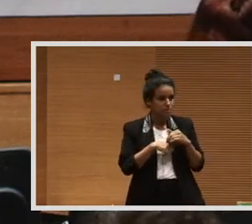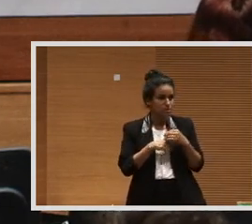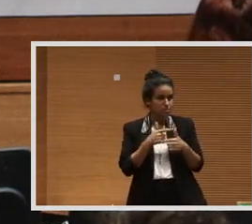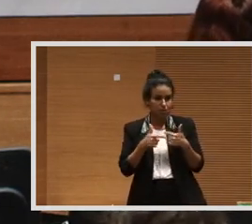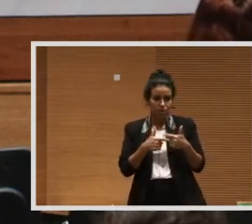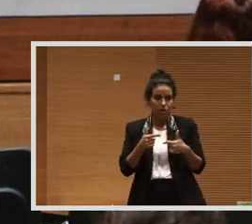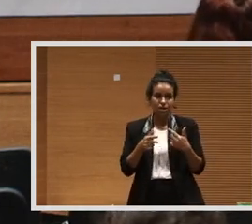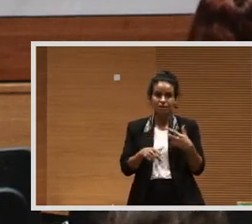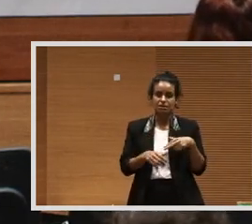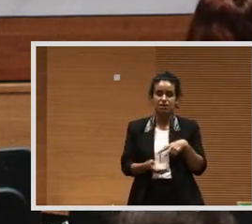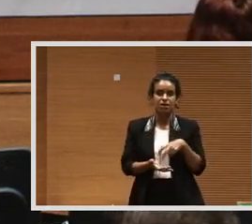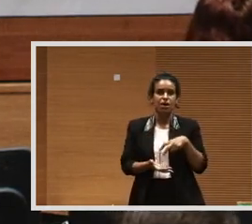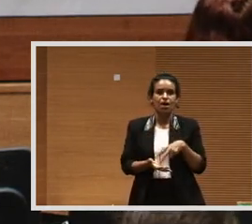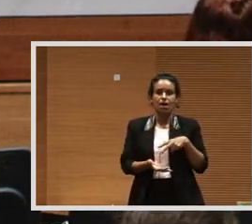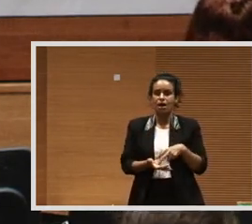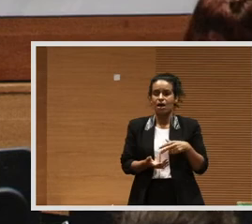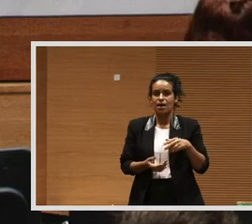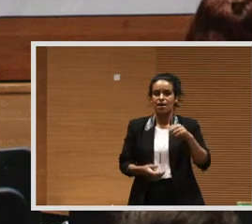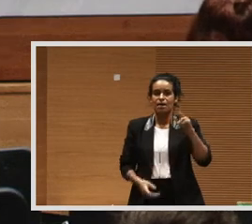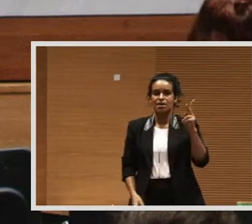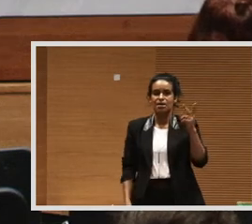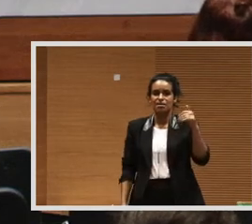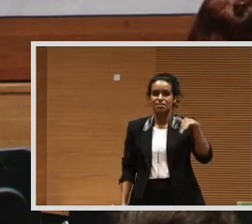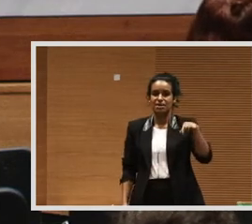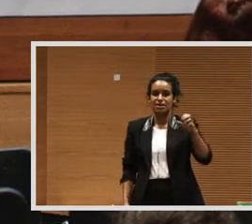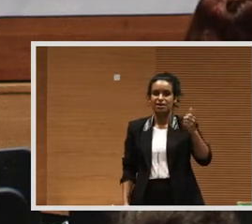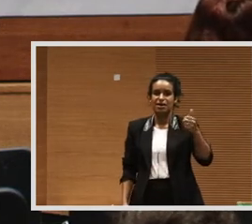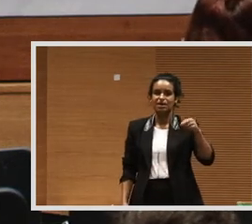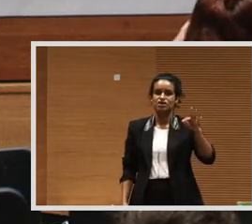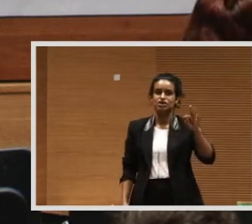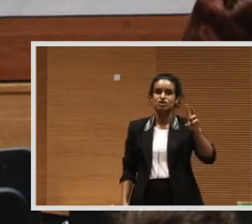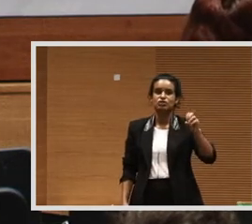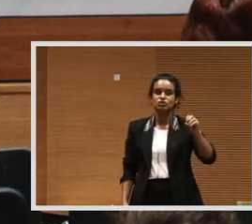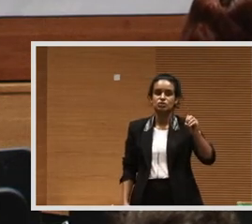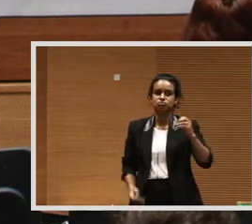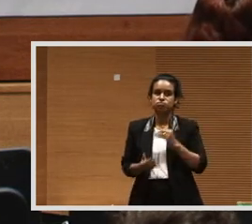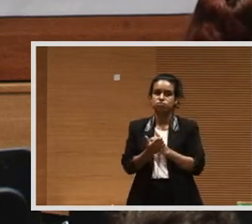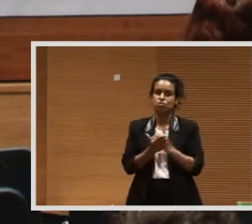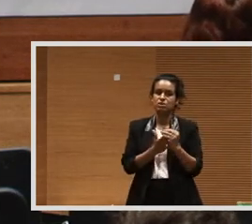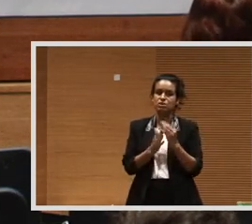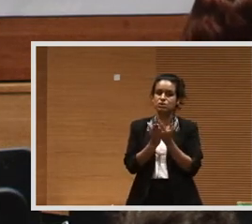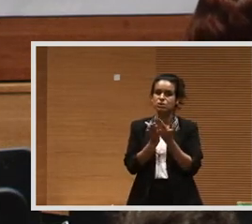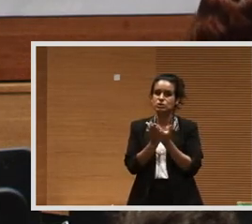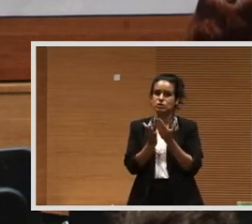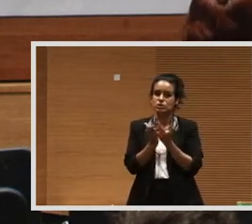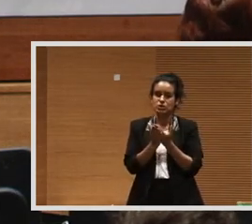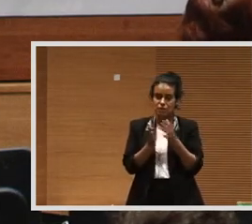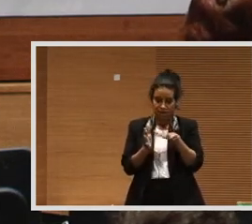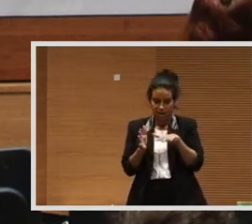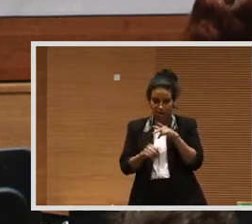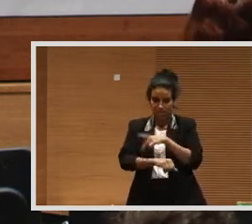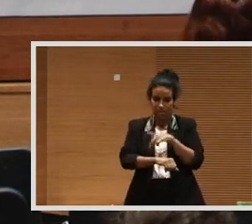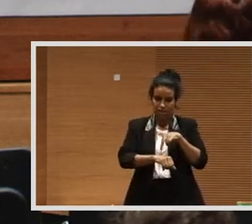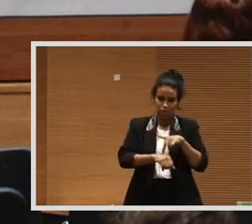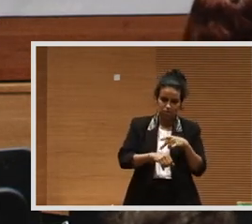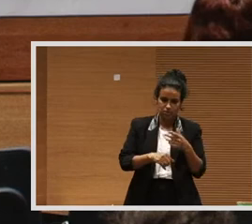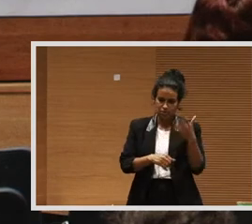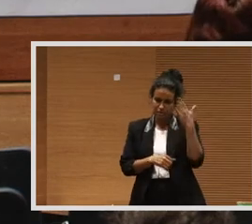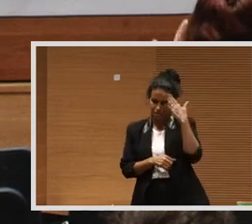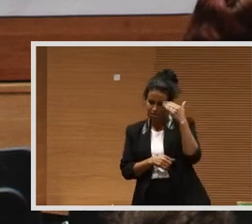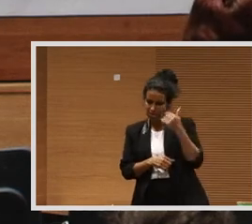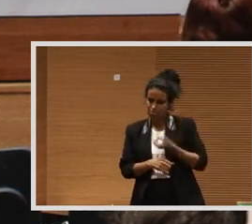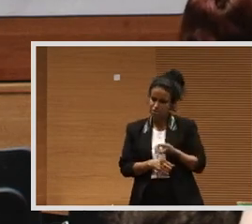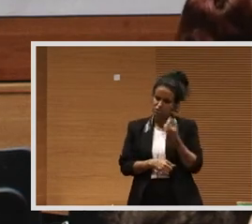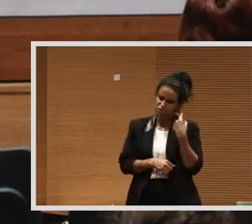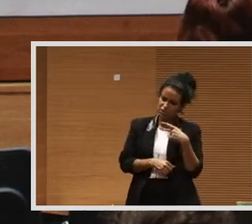estava com hiperatividade. Aí, eu começando a estudar, né, na área de pedagogia, a gente foi vendo algumas coisas, eu achava aquilo